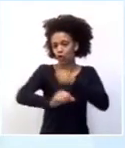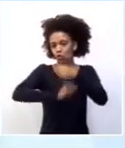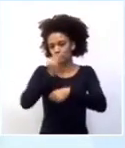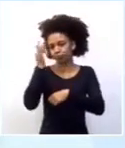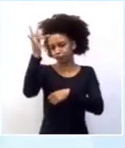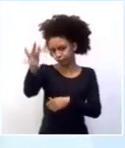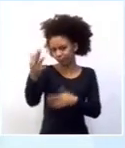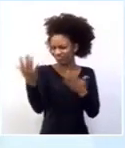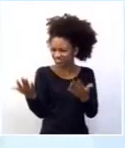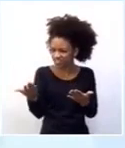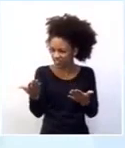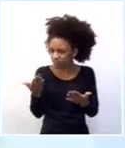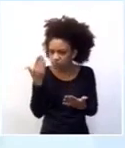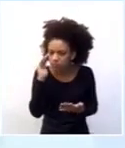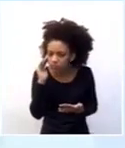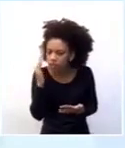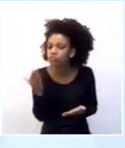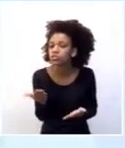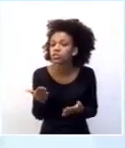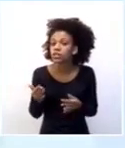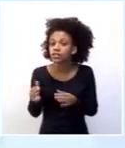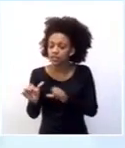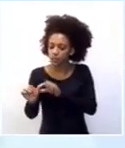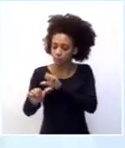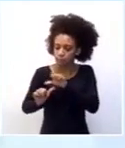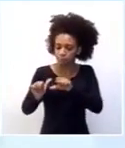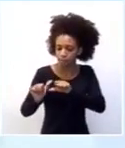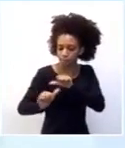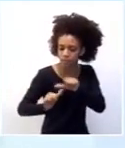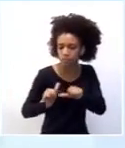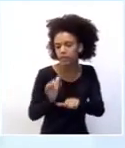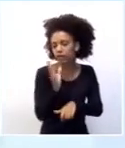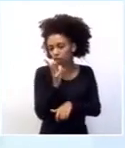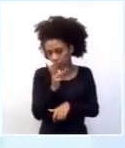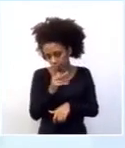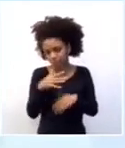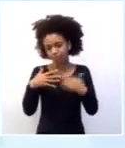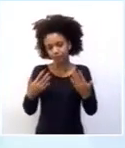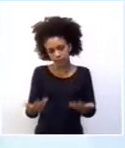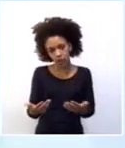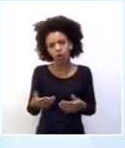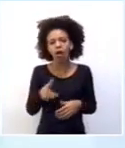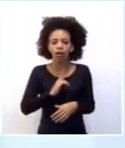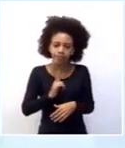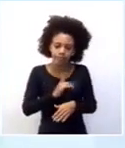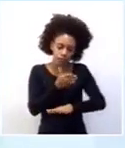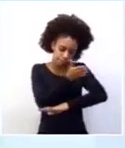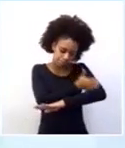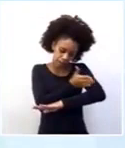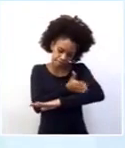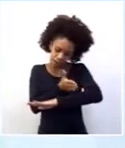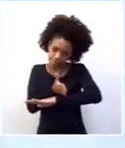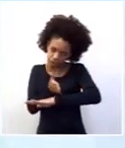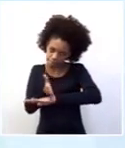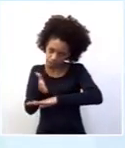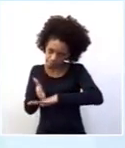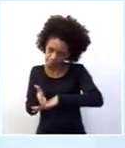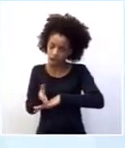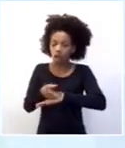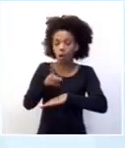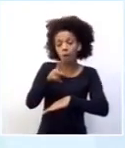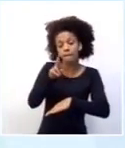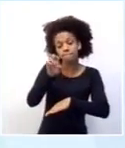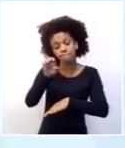coisas vão caminhando e essas mudanças elas são lentas. Então a gente tem algumas fases para falar. A gente fala do período pré-dinástico,